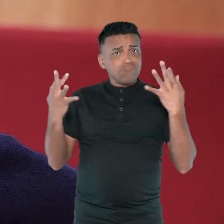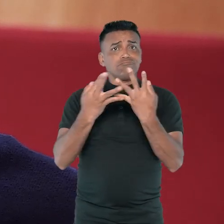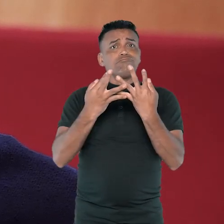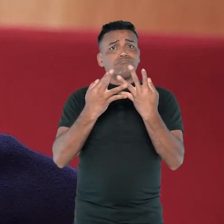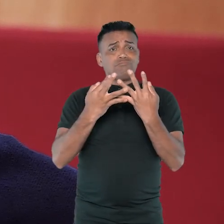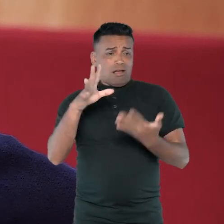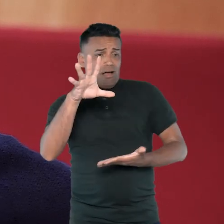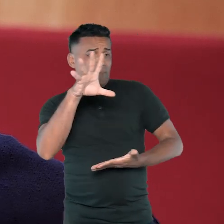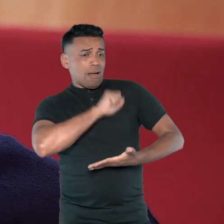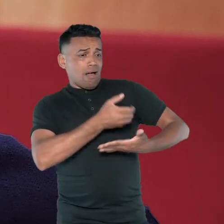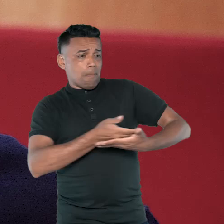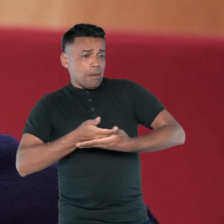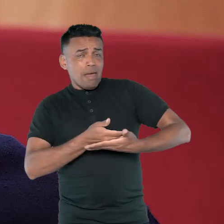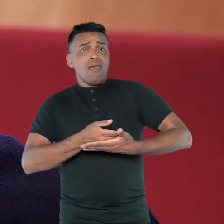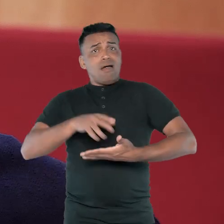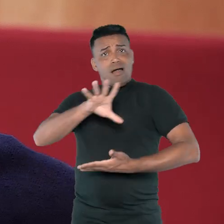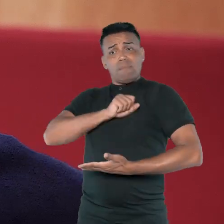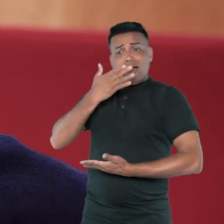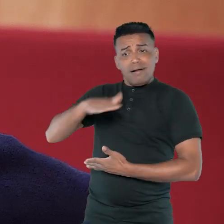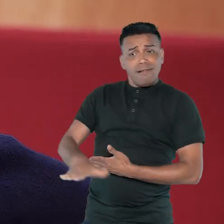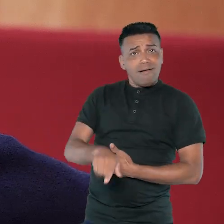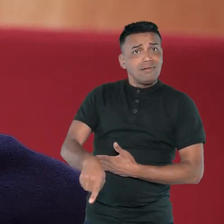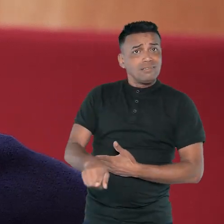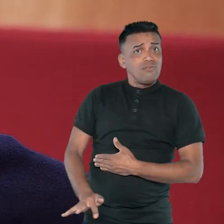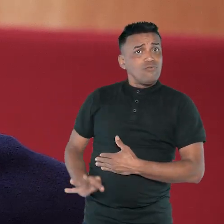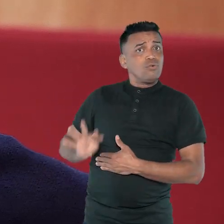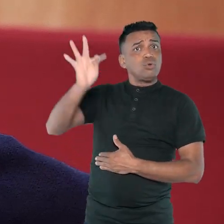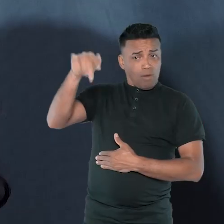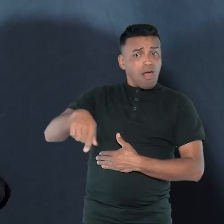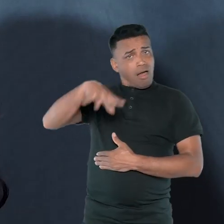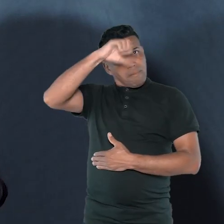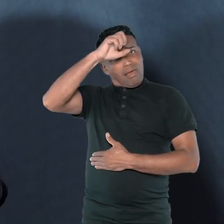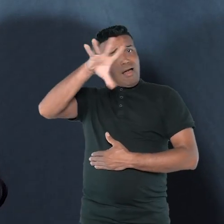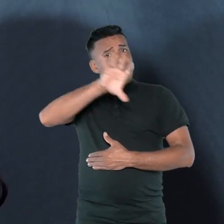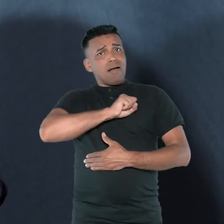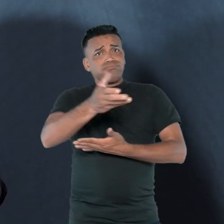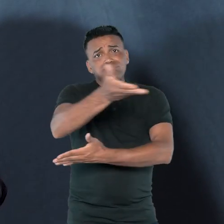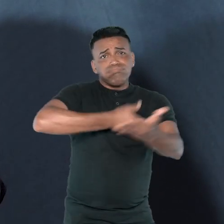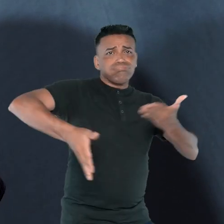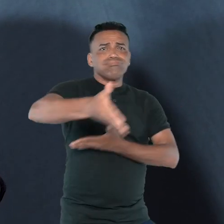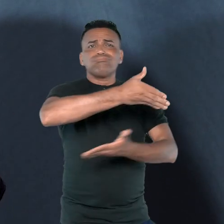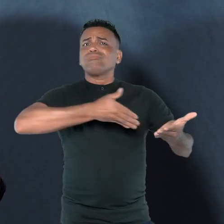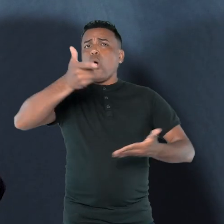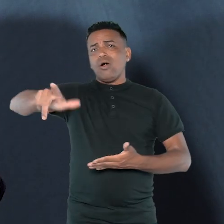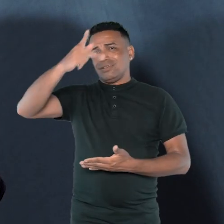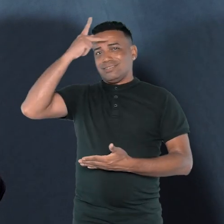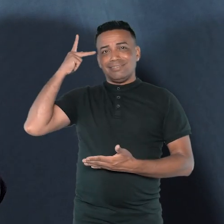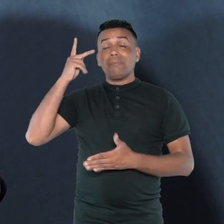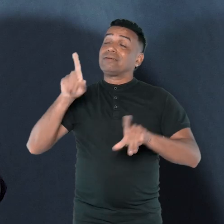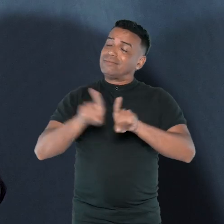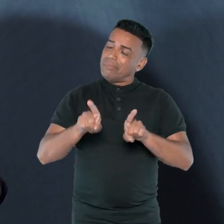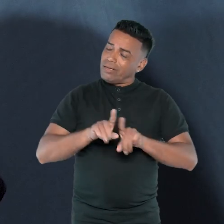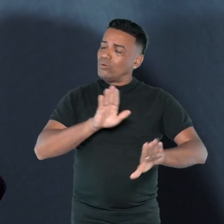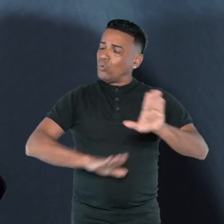de amar essa criança para que, no futuro, também ela possa amar outras pessoas. Mas, para além disso, existe um